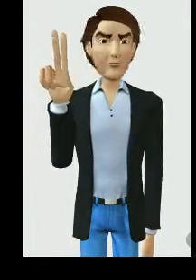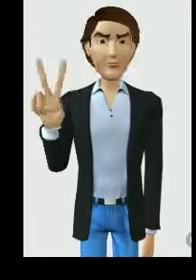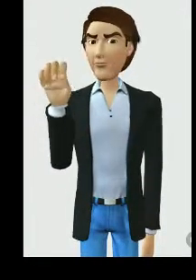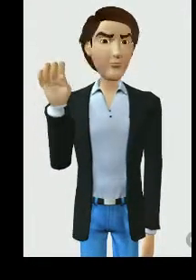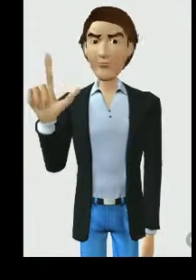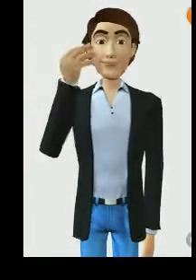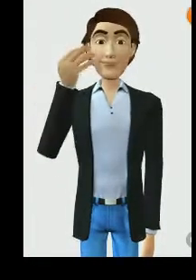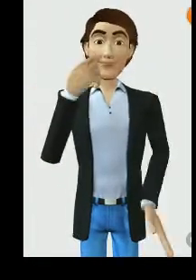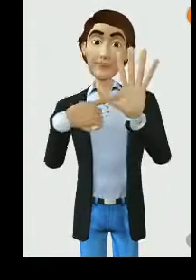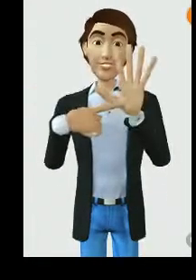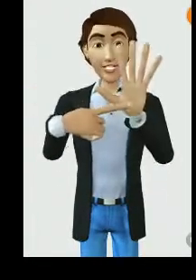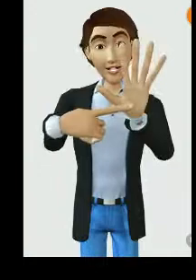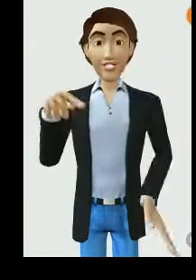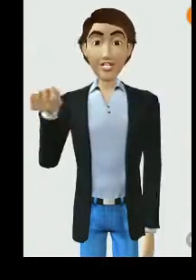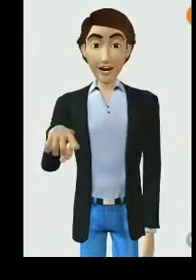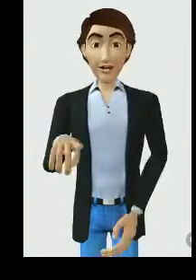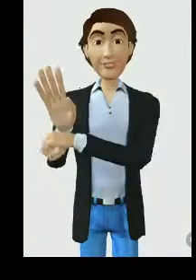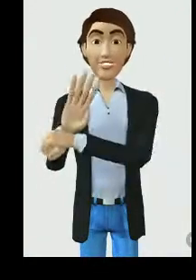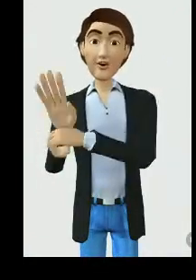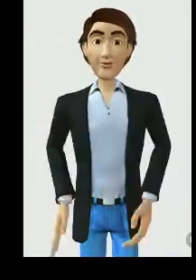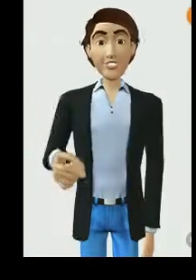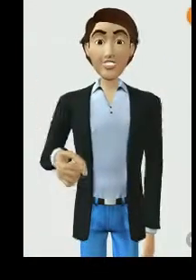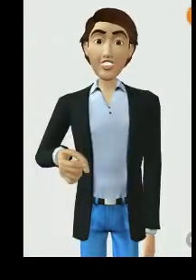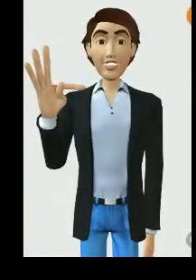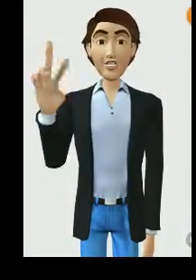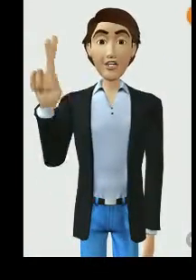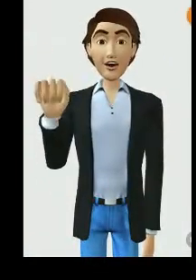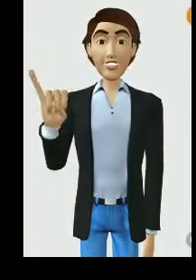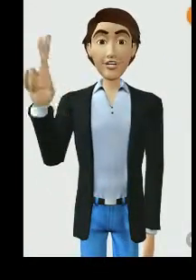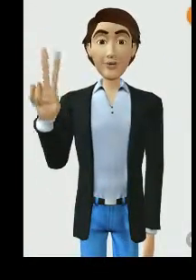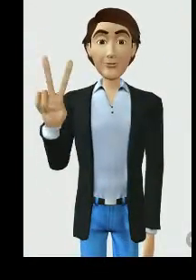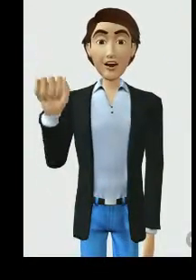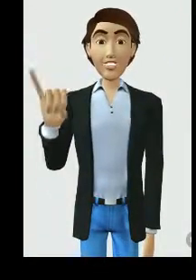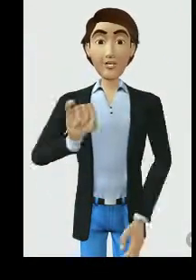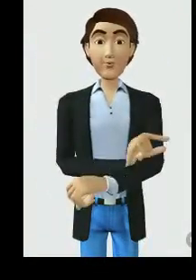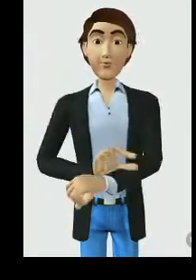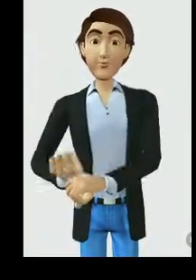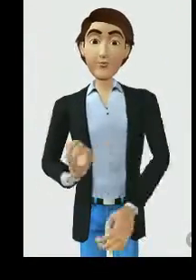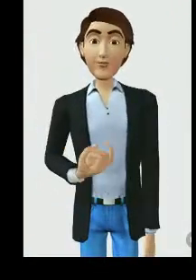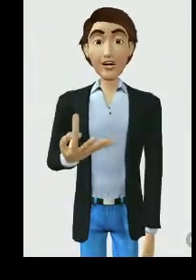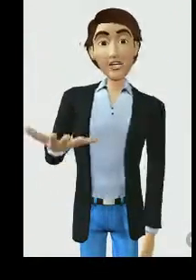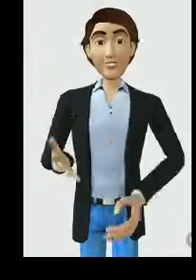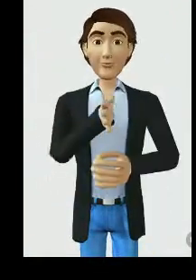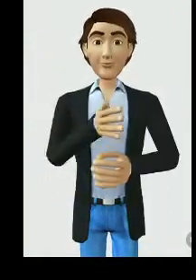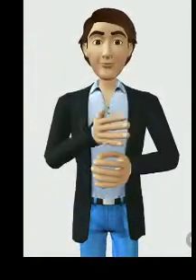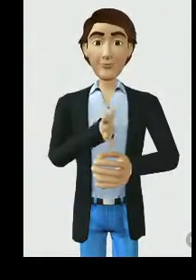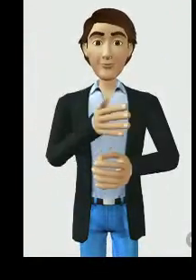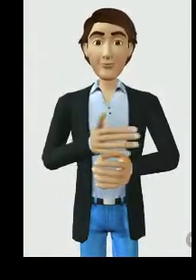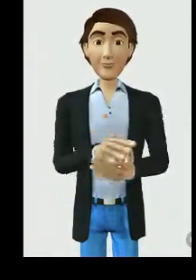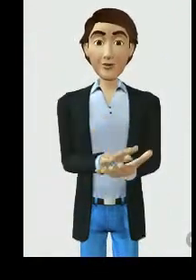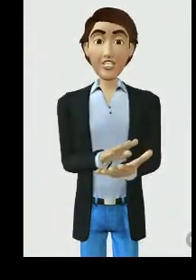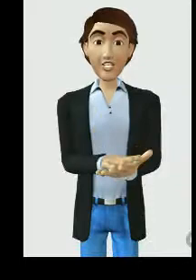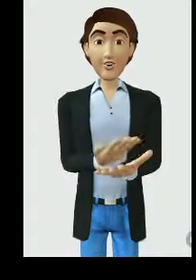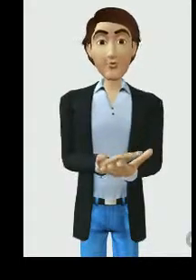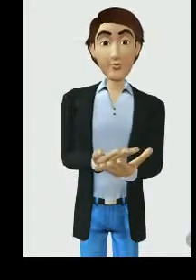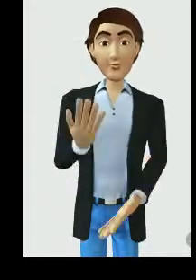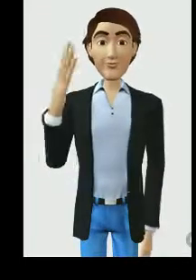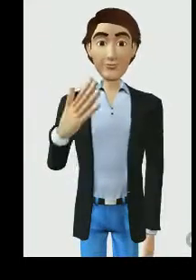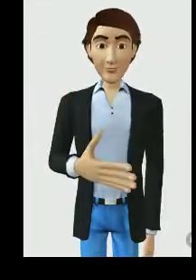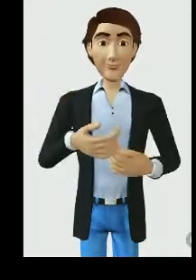No experimento a ser mostrado nesse vídeo, vamos extrair lipídios de uma quantidade de batata